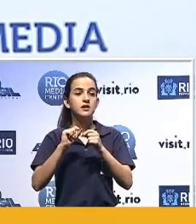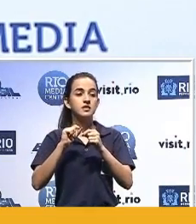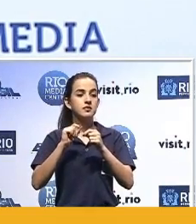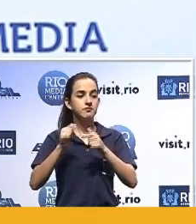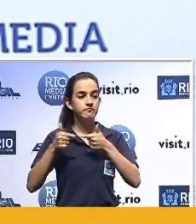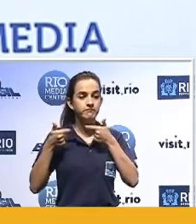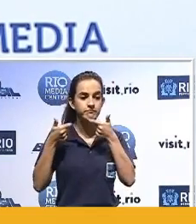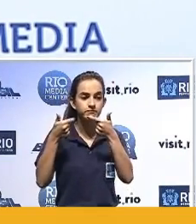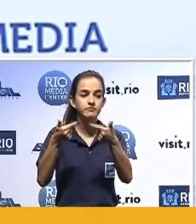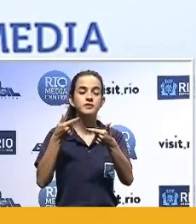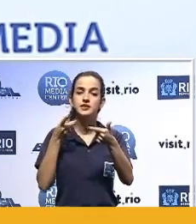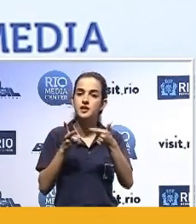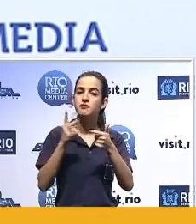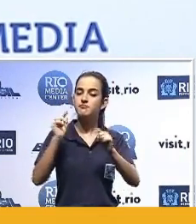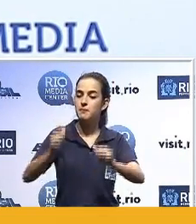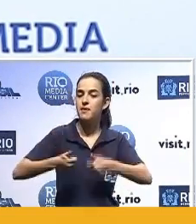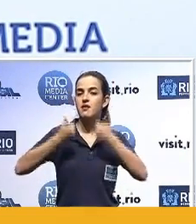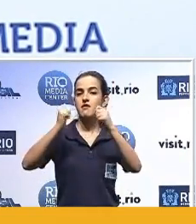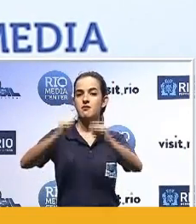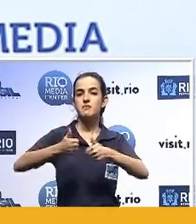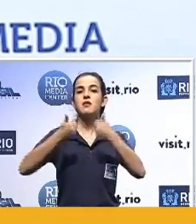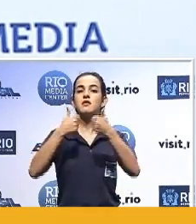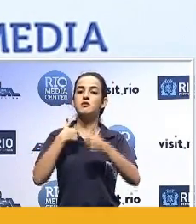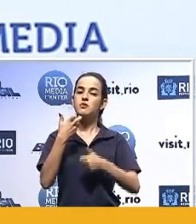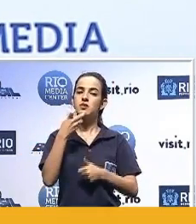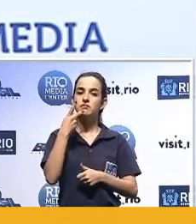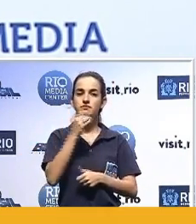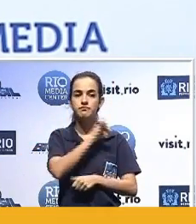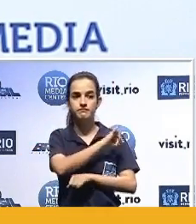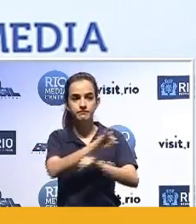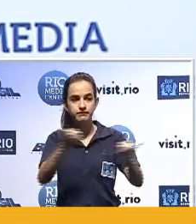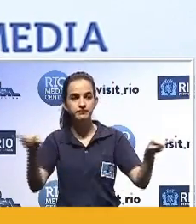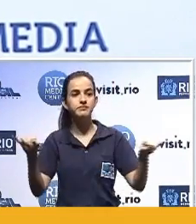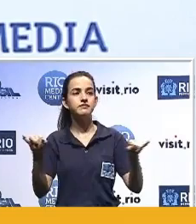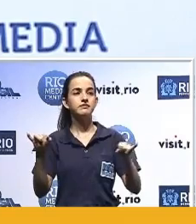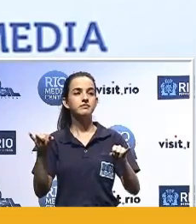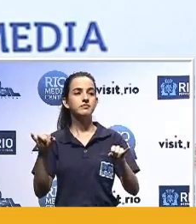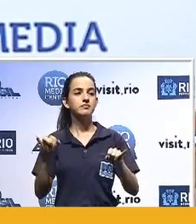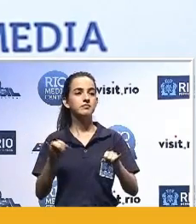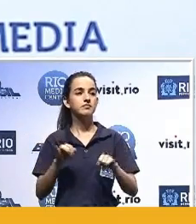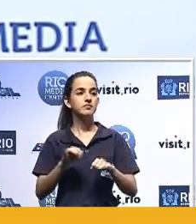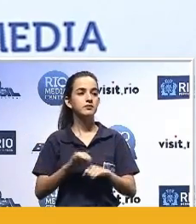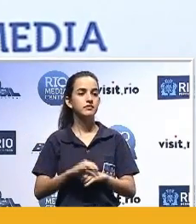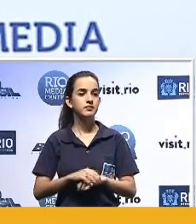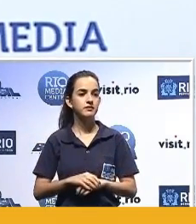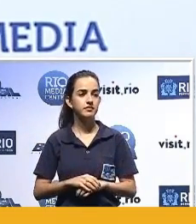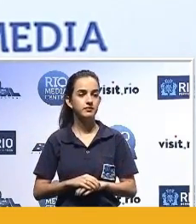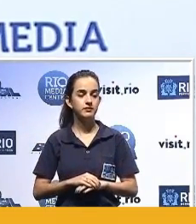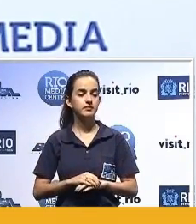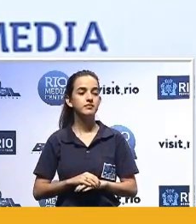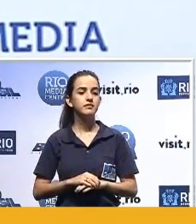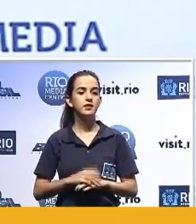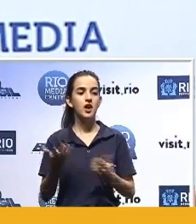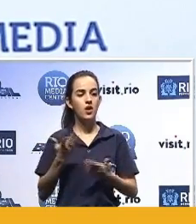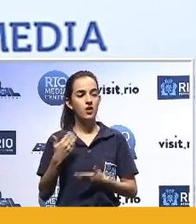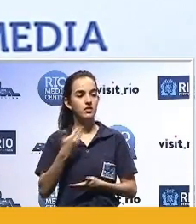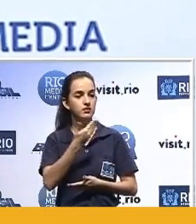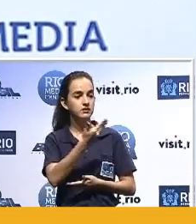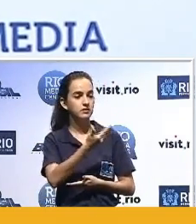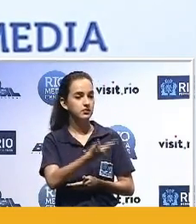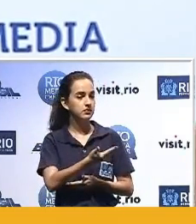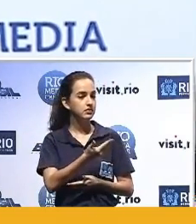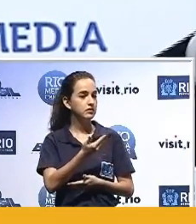buscar fazer um mundo cada vez melhor. É isso que eu queria dizer para vocês. E, em seguida, eu passo a palavra ao